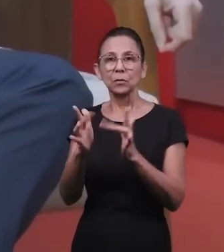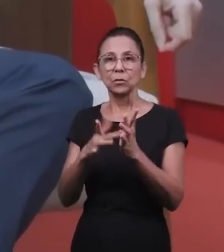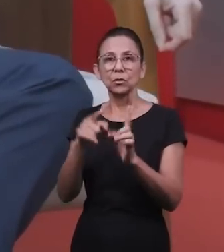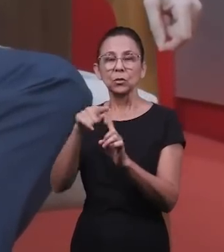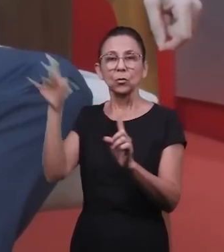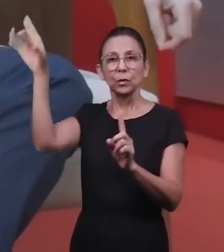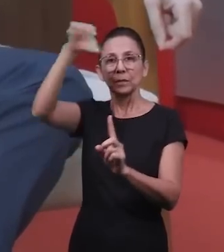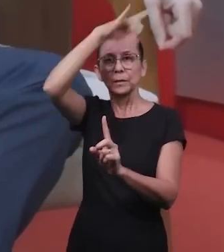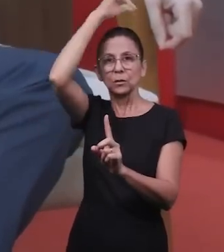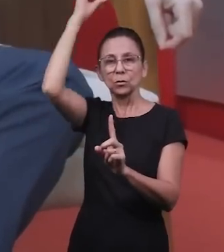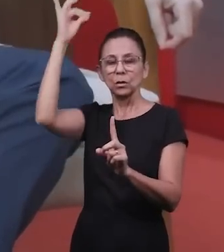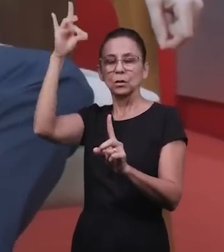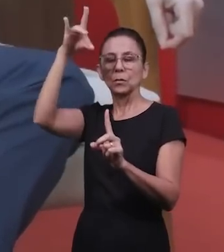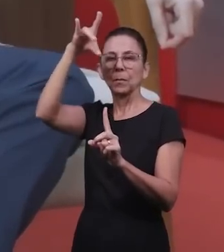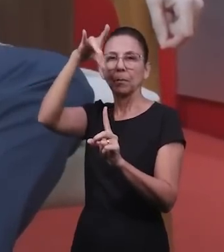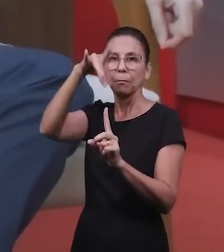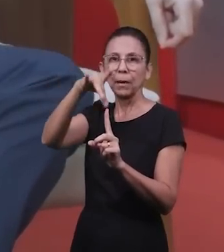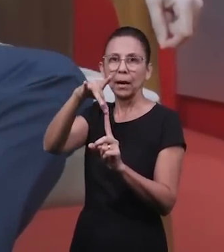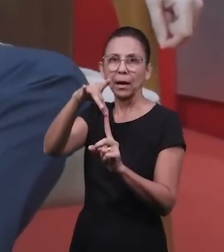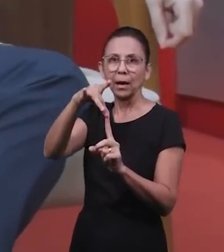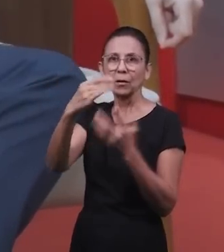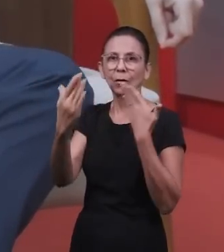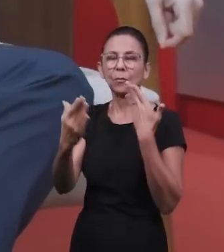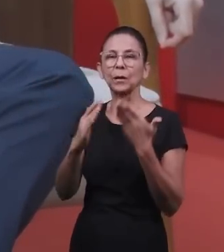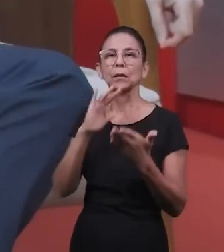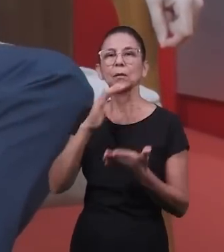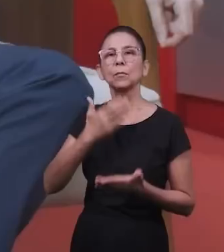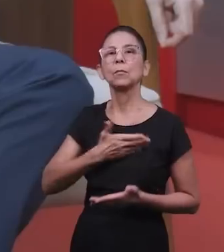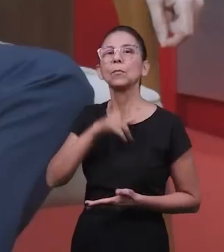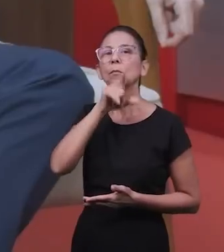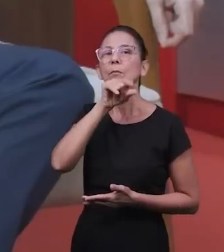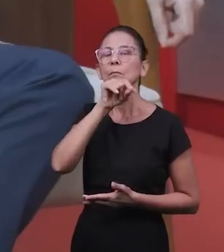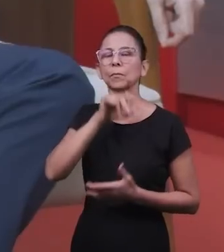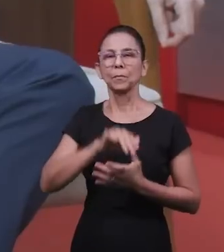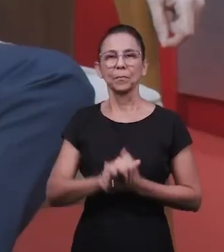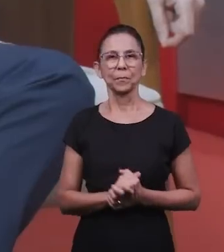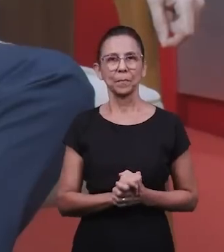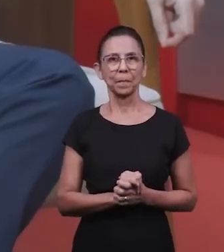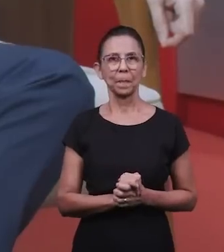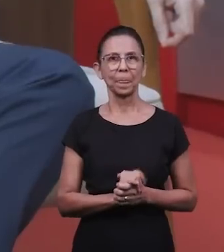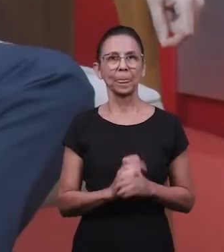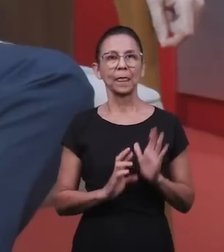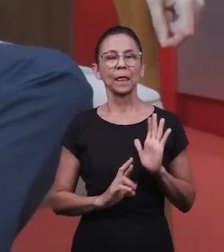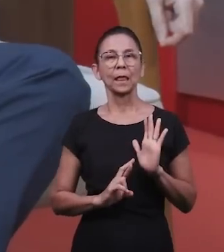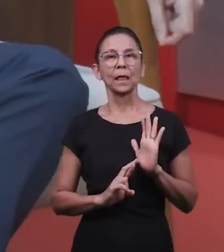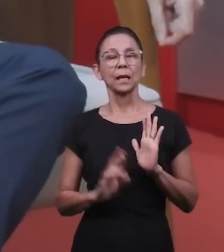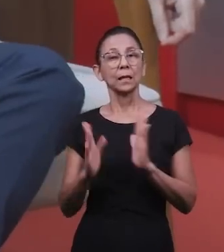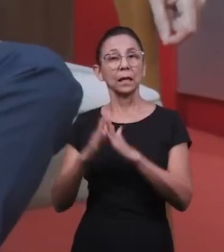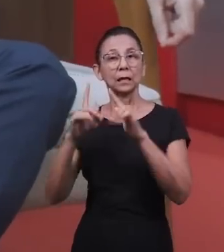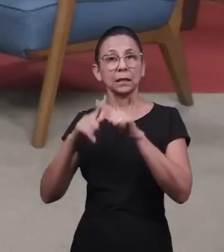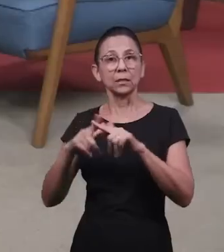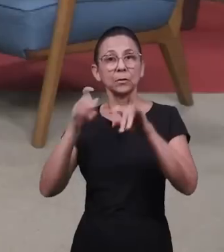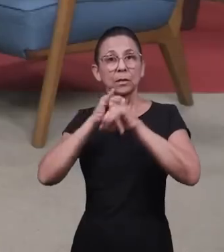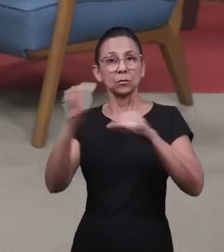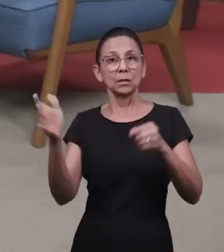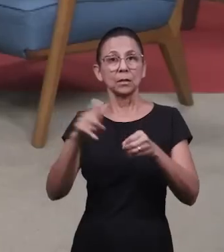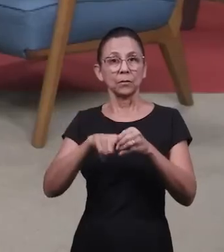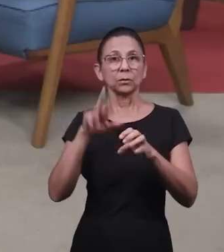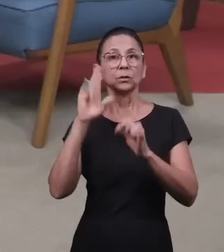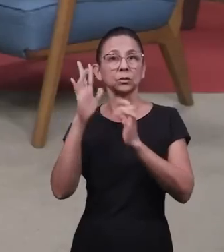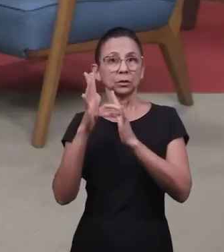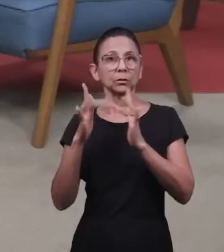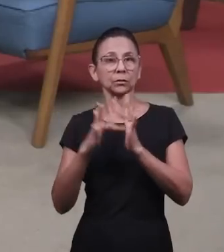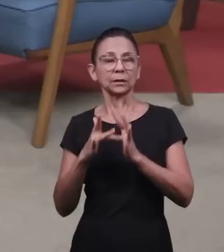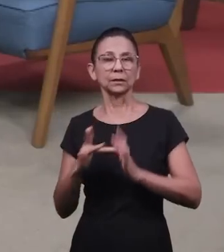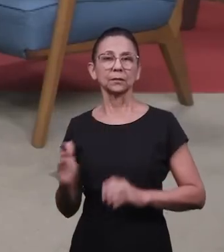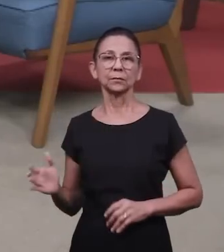uma trombeta, como um atalaia. Amém. Anunciando esse momento, que é o momento da volta de Jesus. Glória a Jesus. Bom,